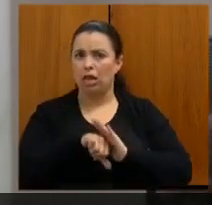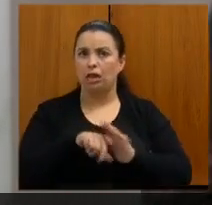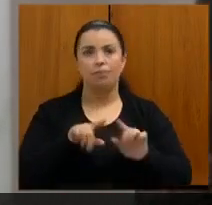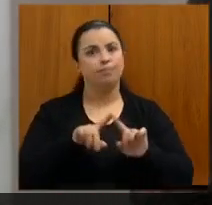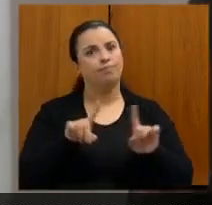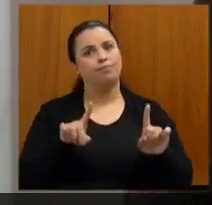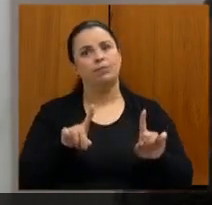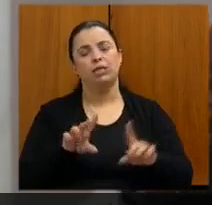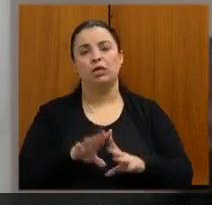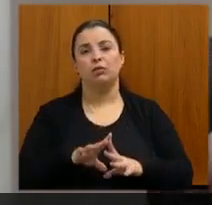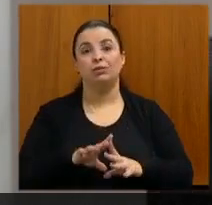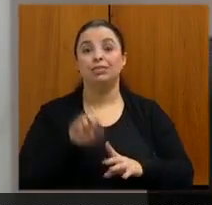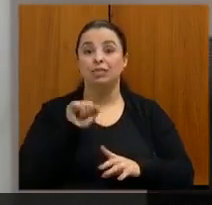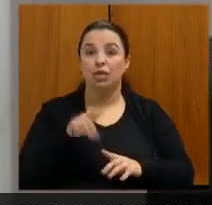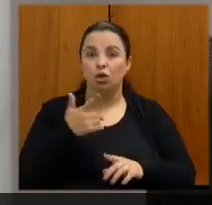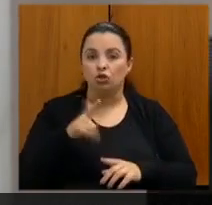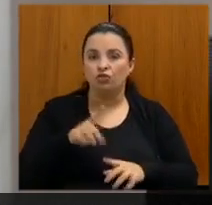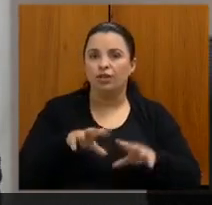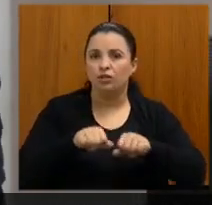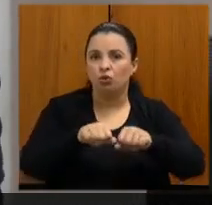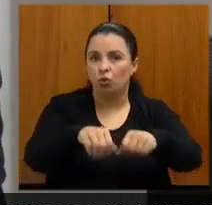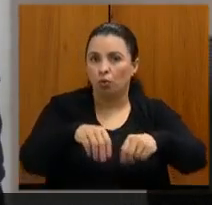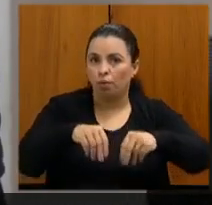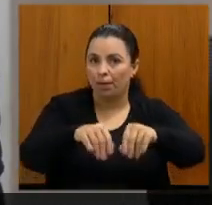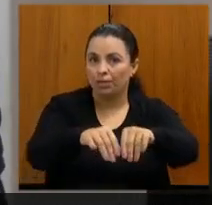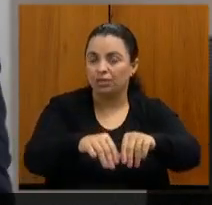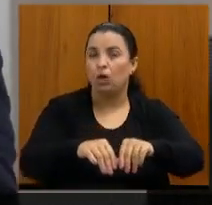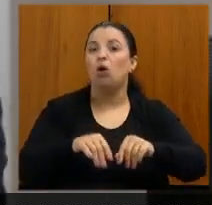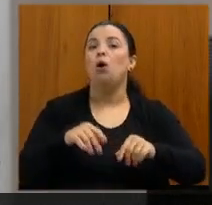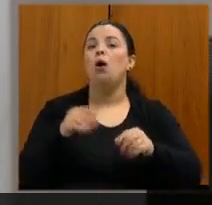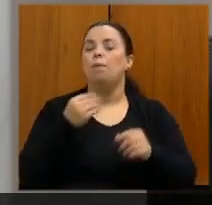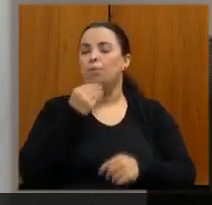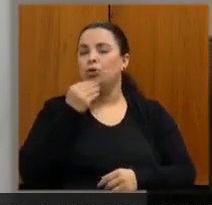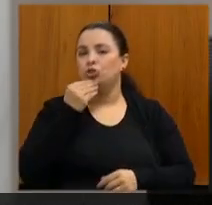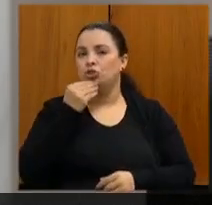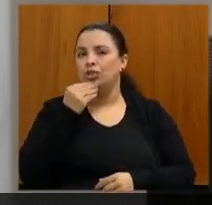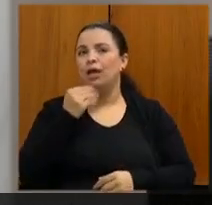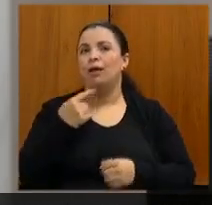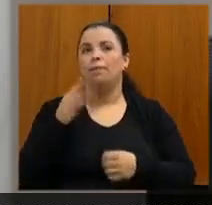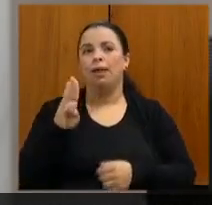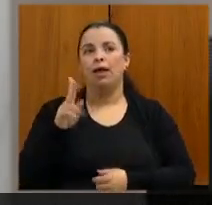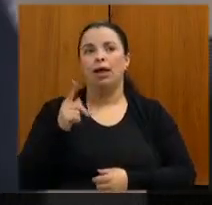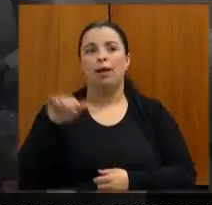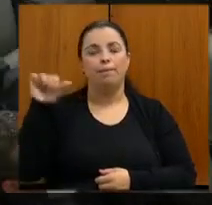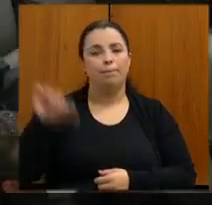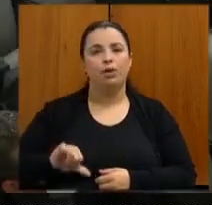cidades com as pandemias estariam muito piores Muito obrigado